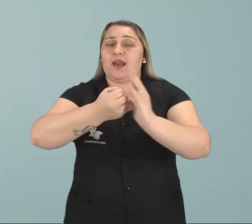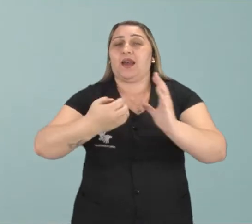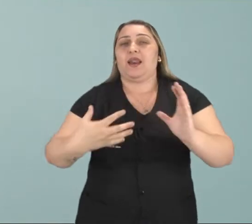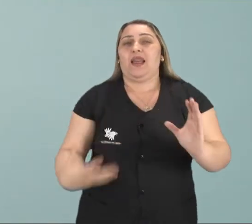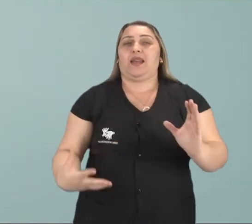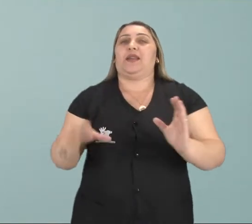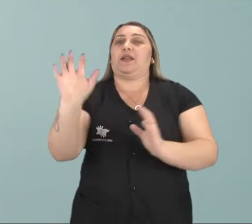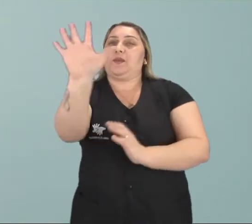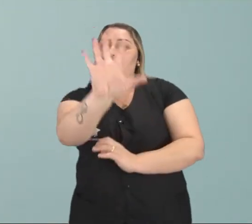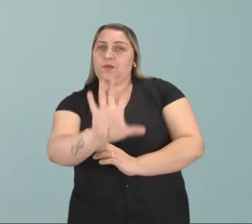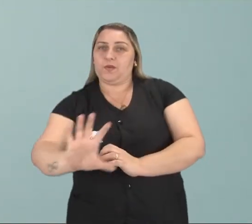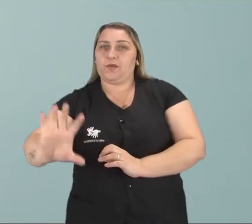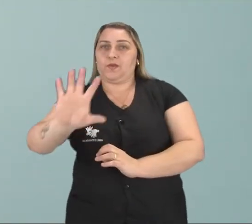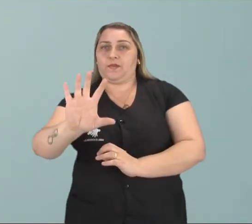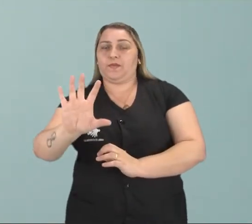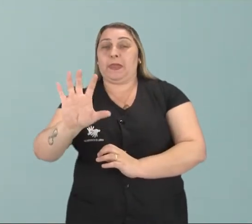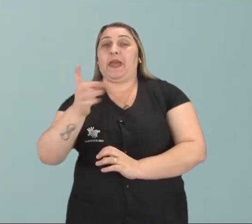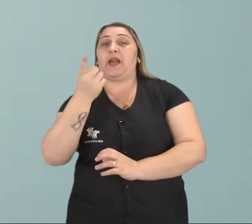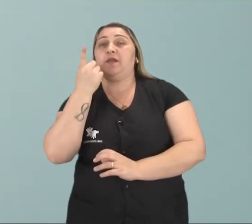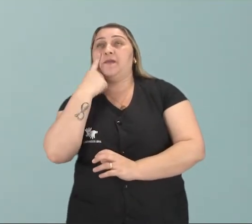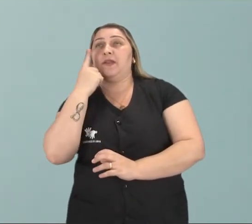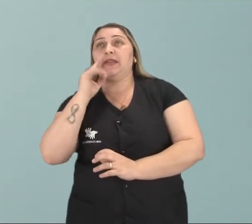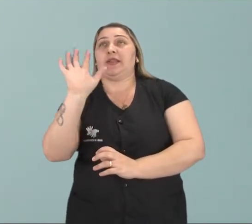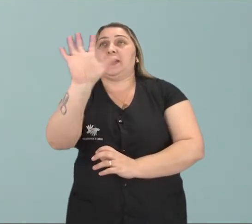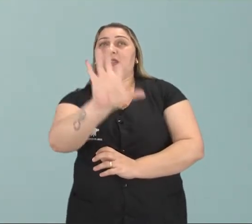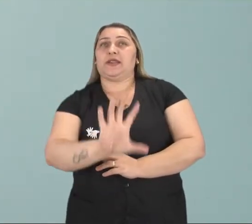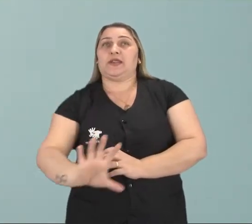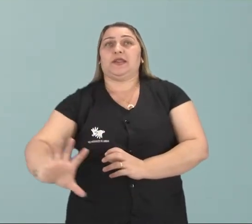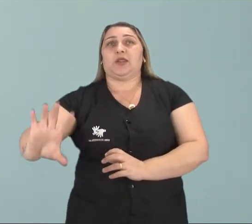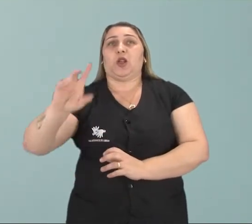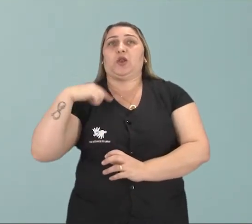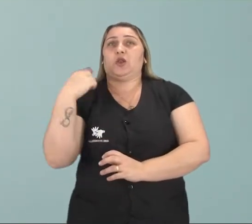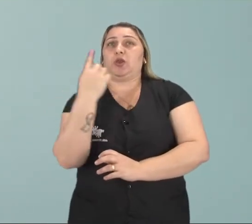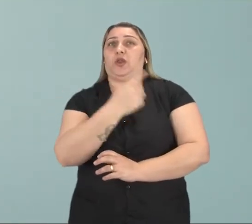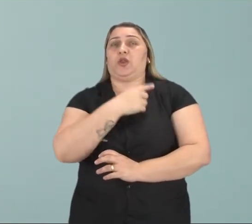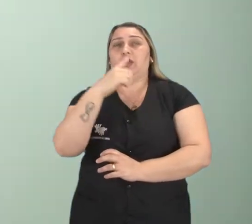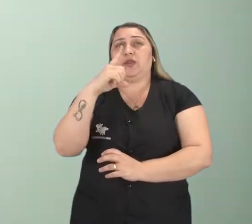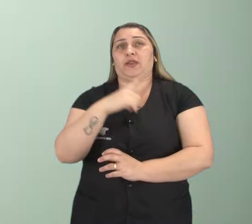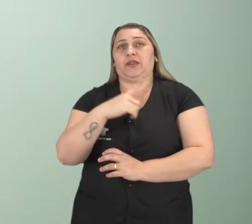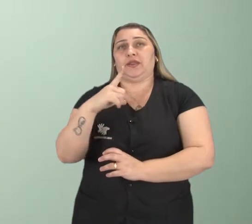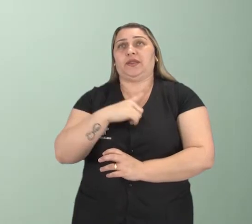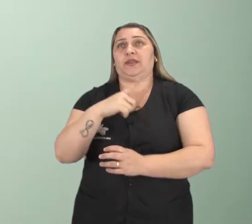então, esse continente. Falando desse continente, a gente tem